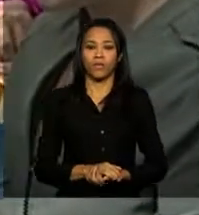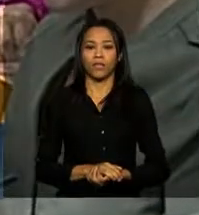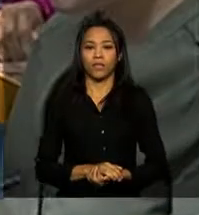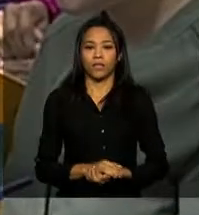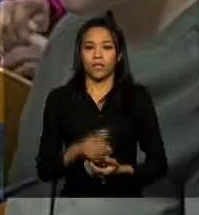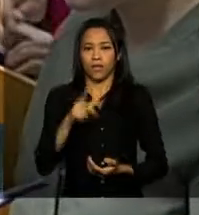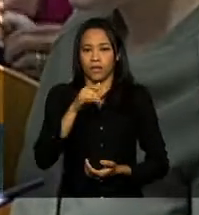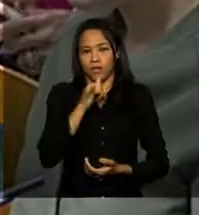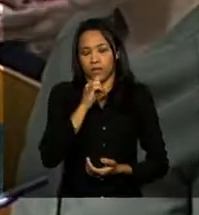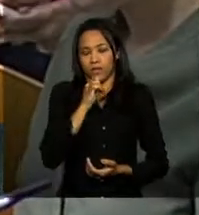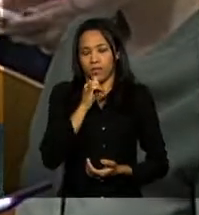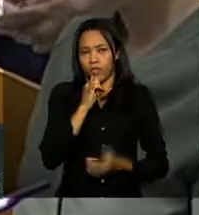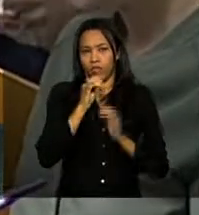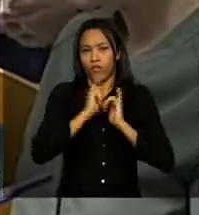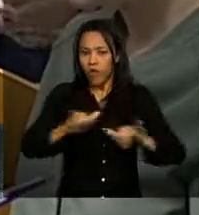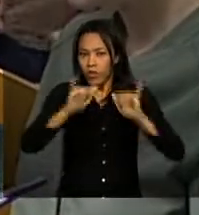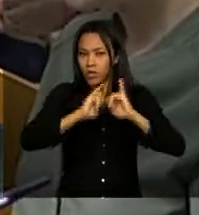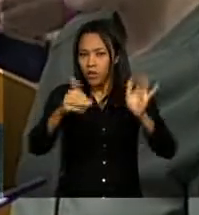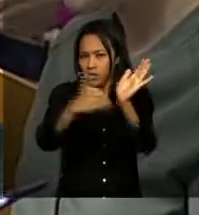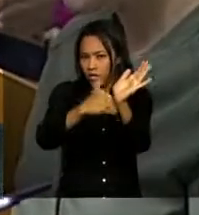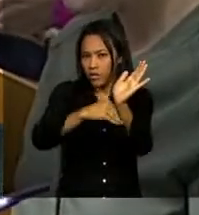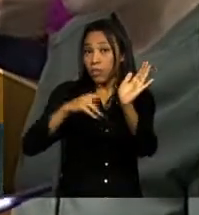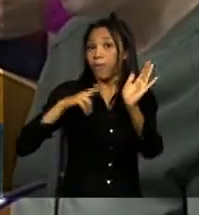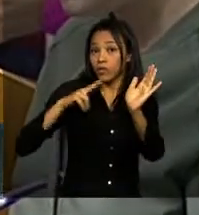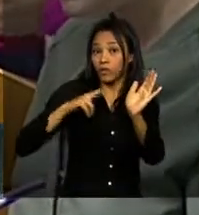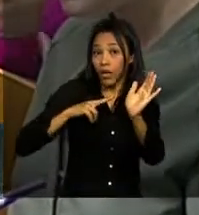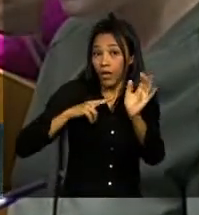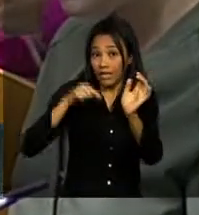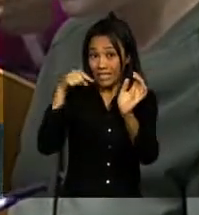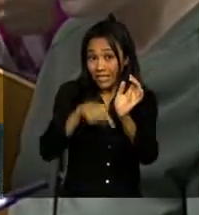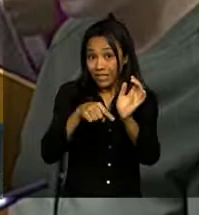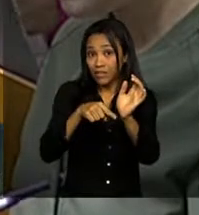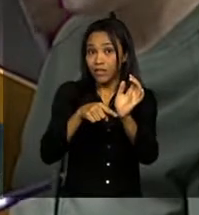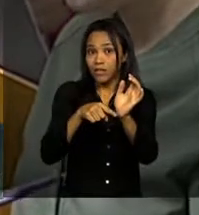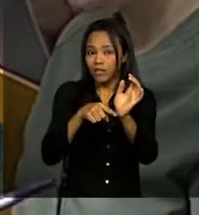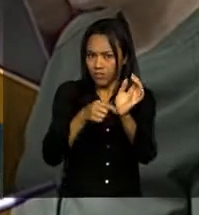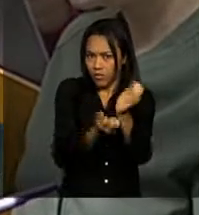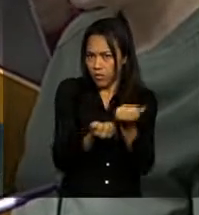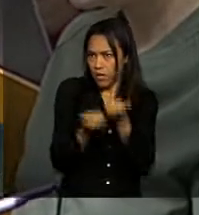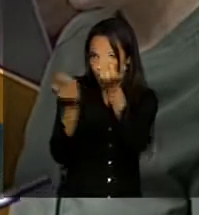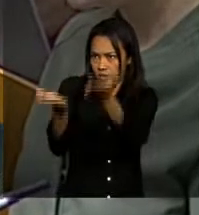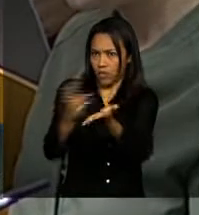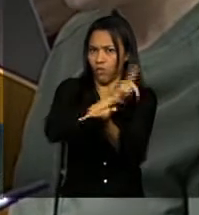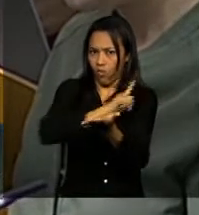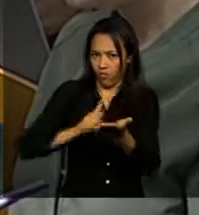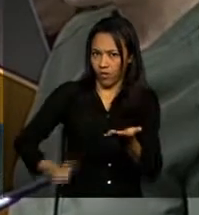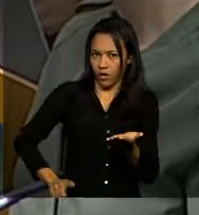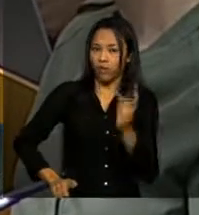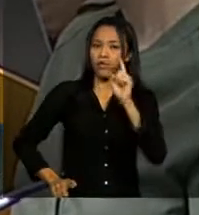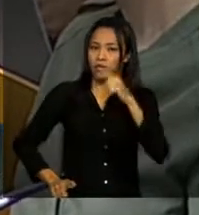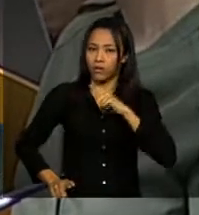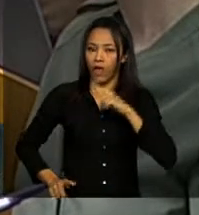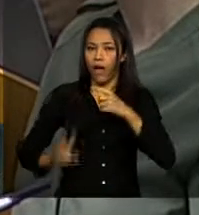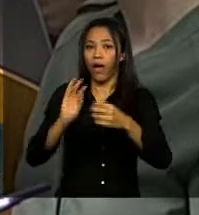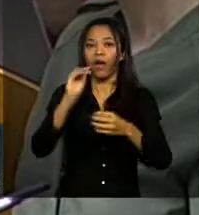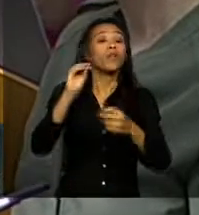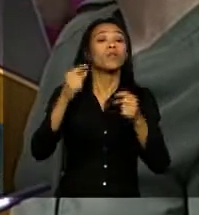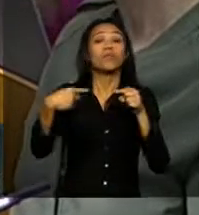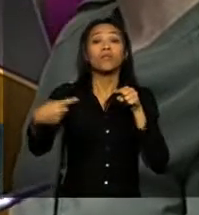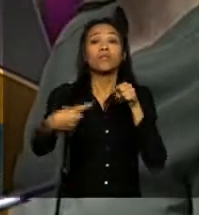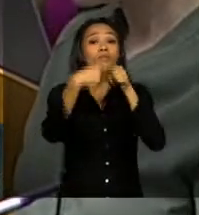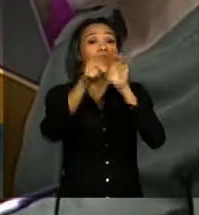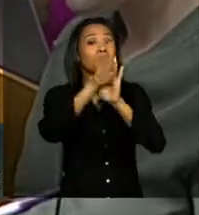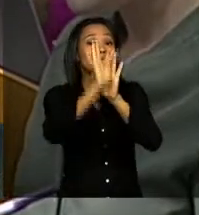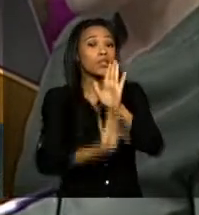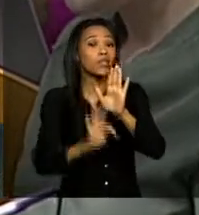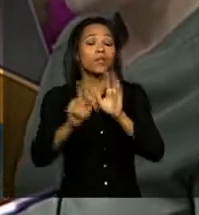a dados pessoais, eu queria entender se esse vazamento de dados também são dados sensíveis de governo. Se isso também está abarcado por esse projeto e de que forma, qual é a posição